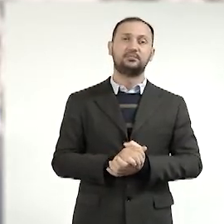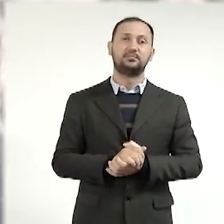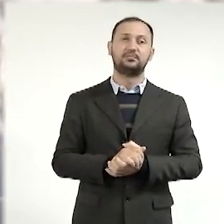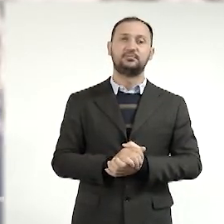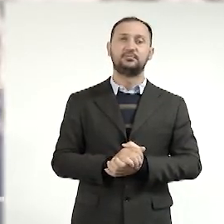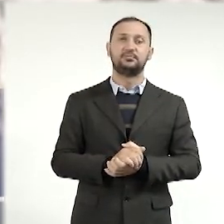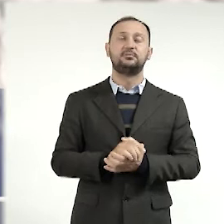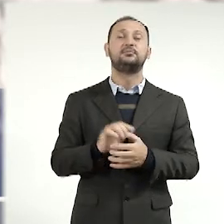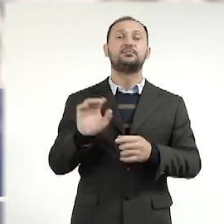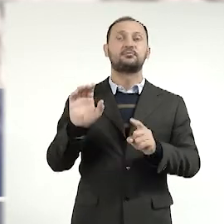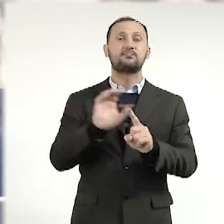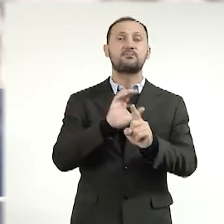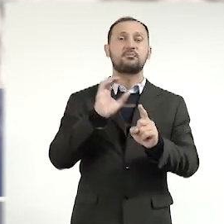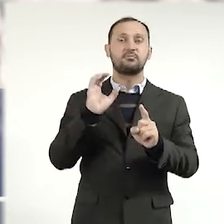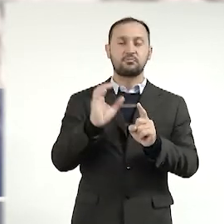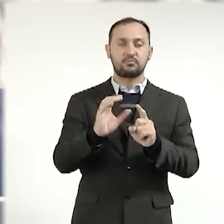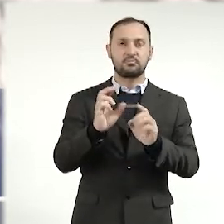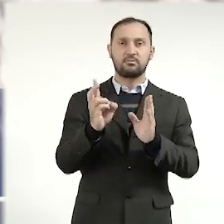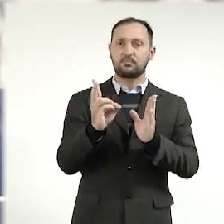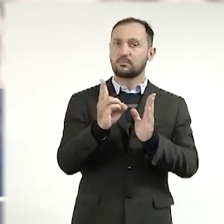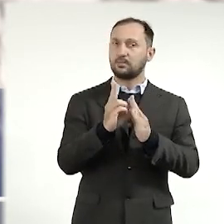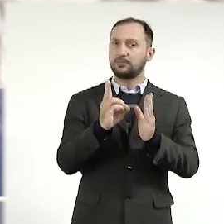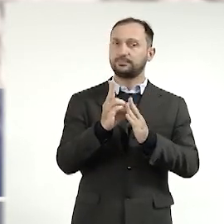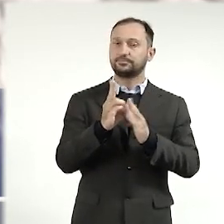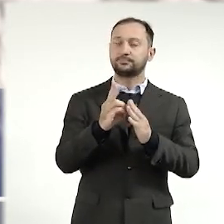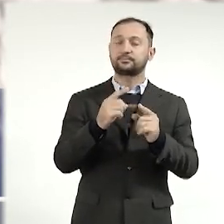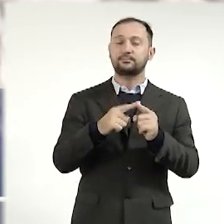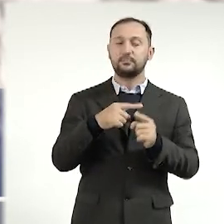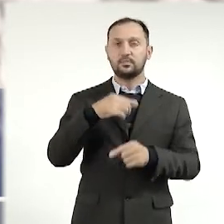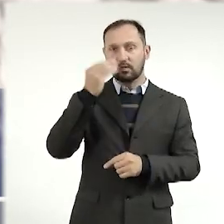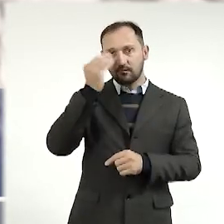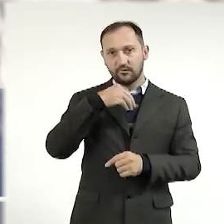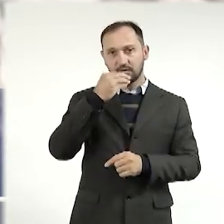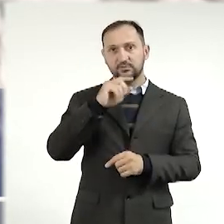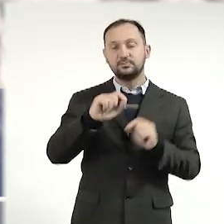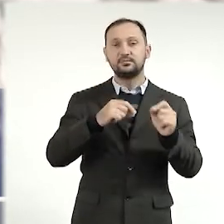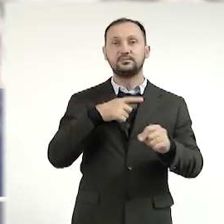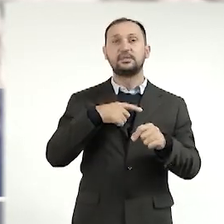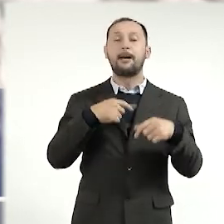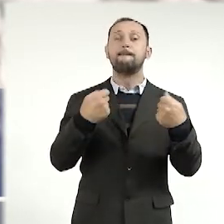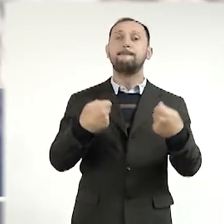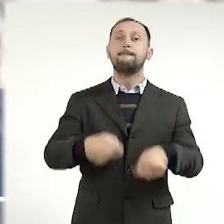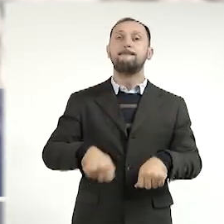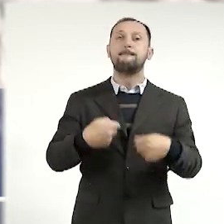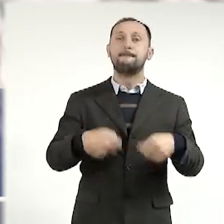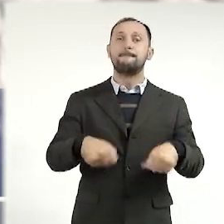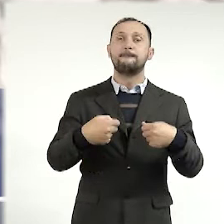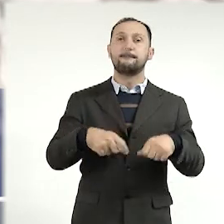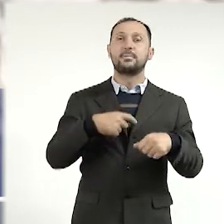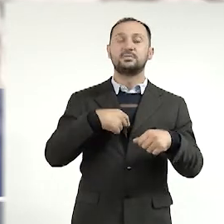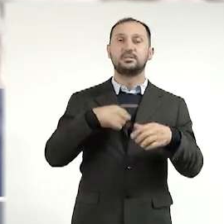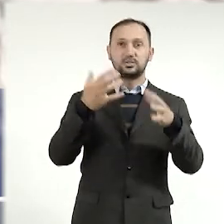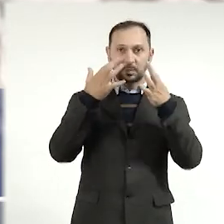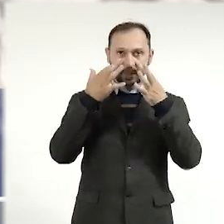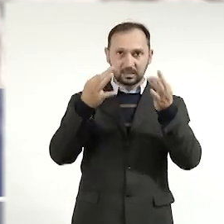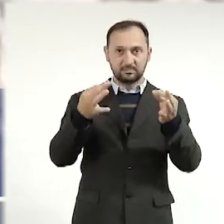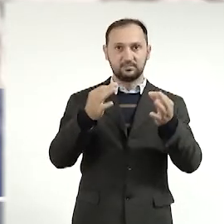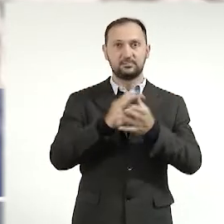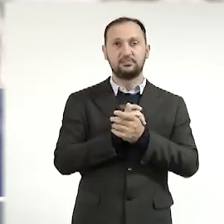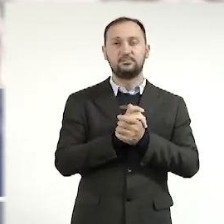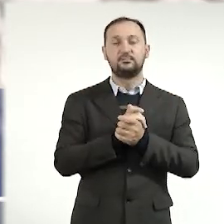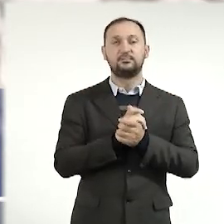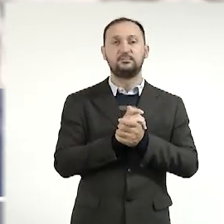de que a comunidade indígena, até pela sua vulnerabilidade, ela necessita de uma